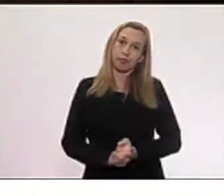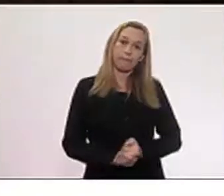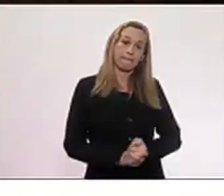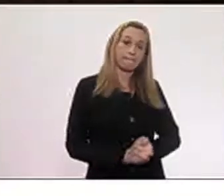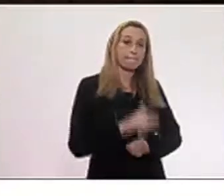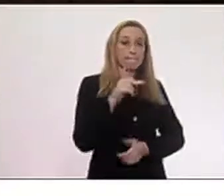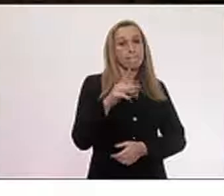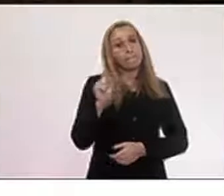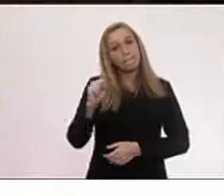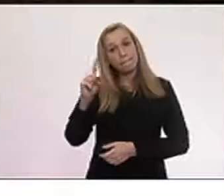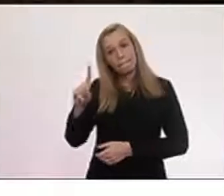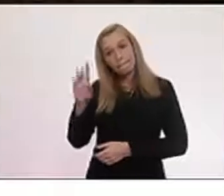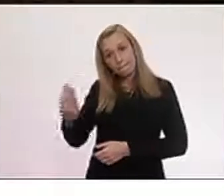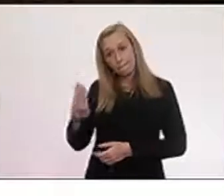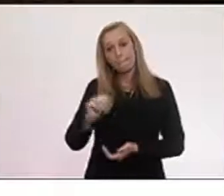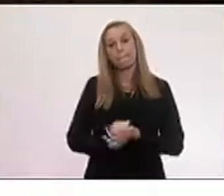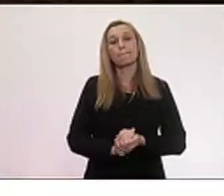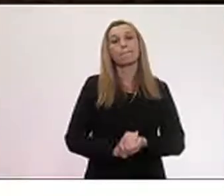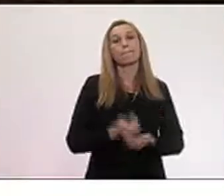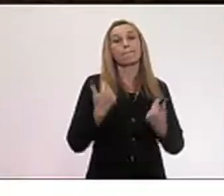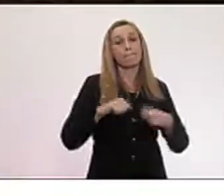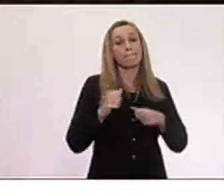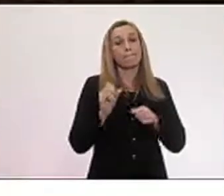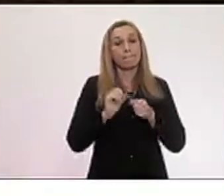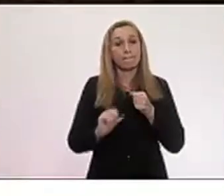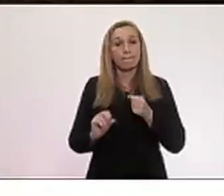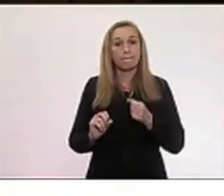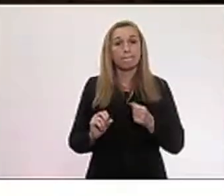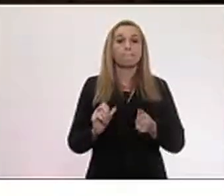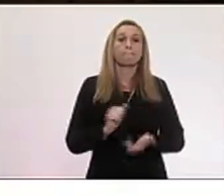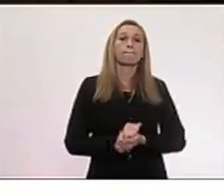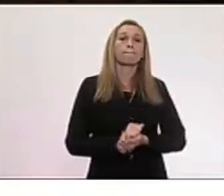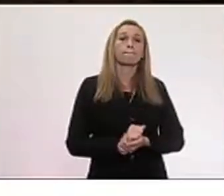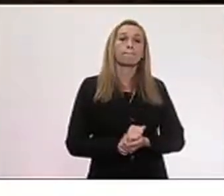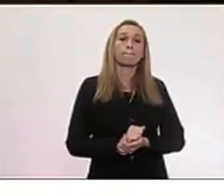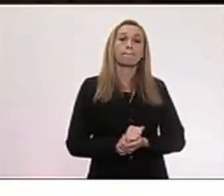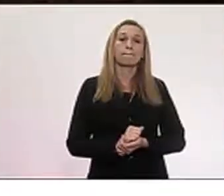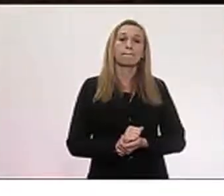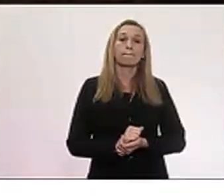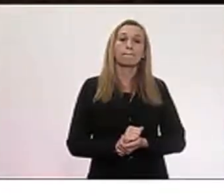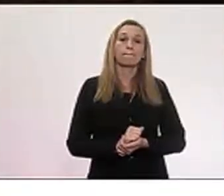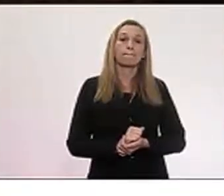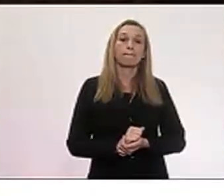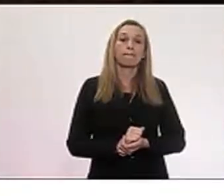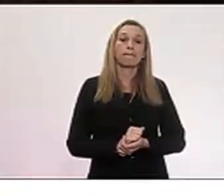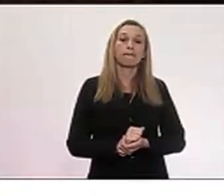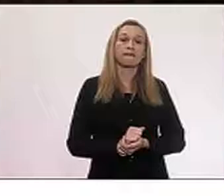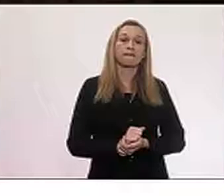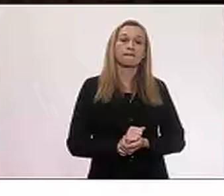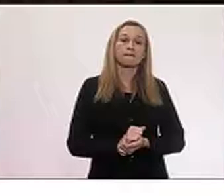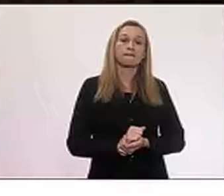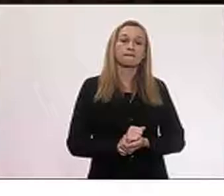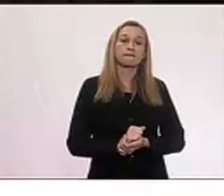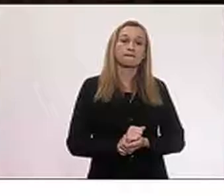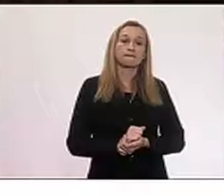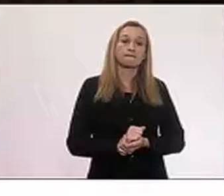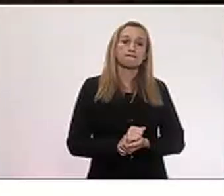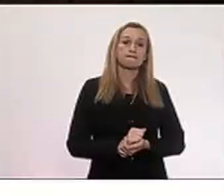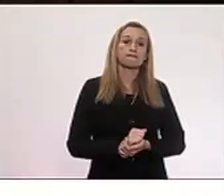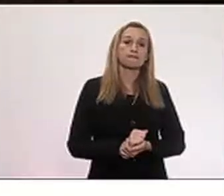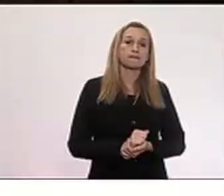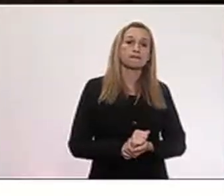O PSDB teria que fazer convenções. E quem deveria ter organizado as